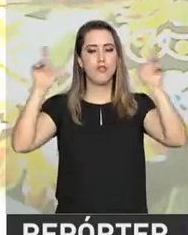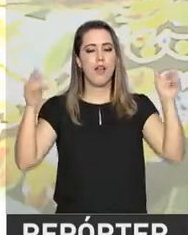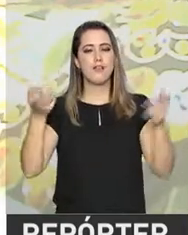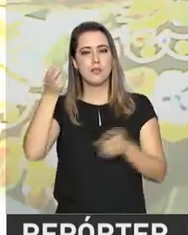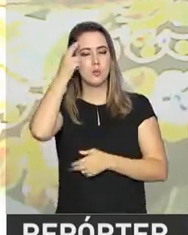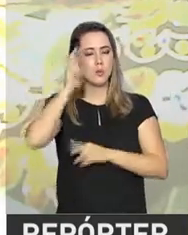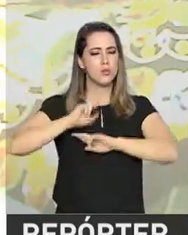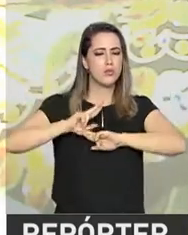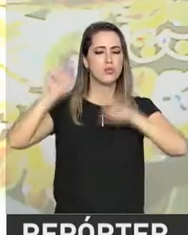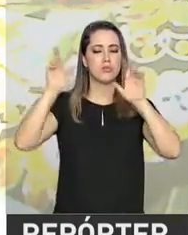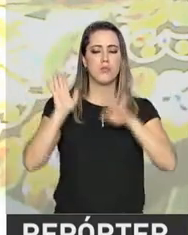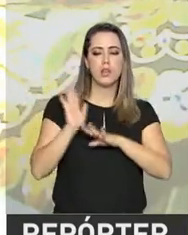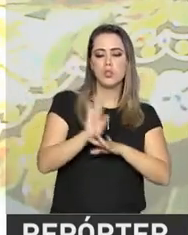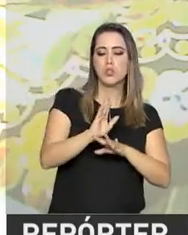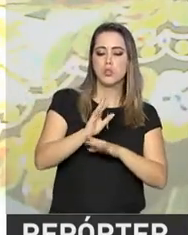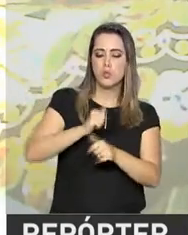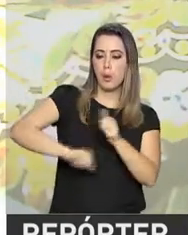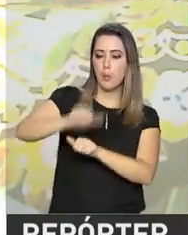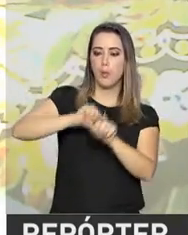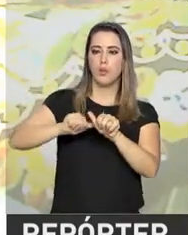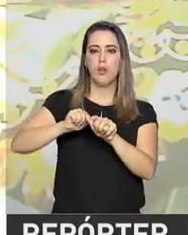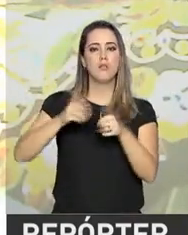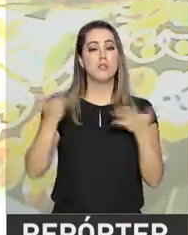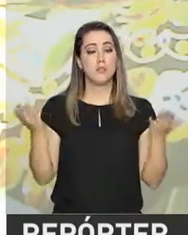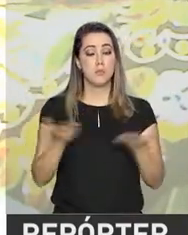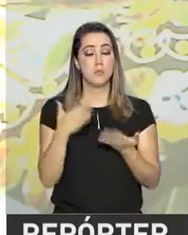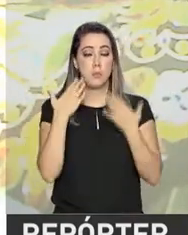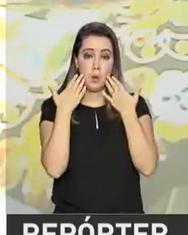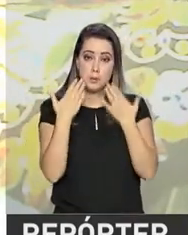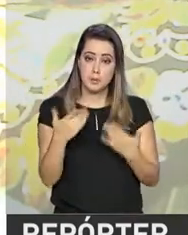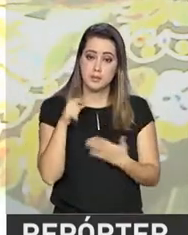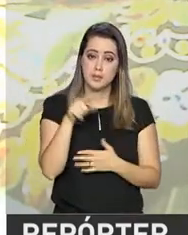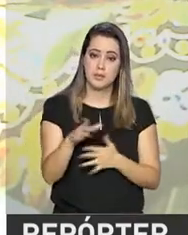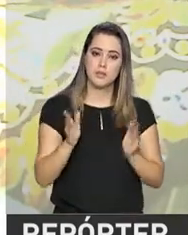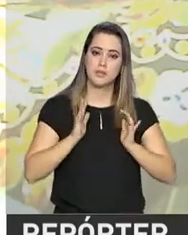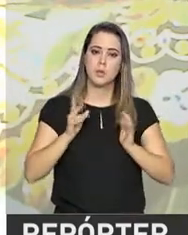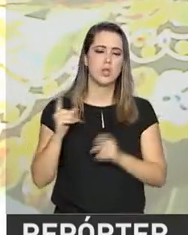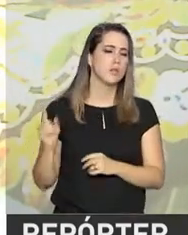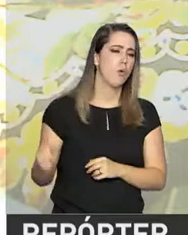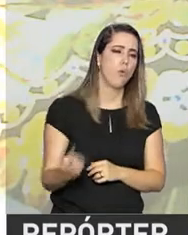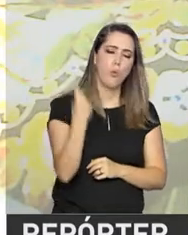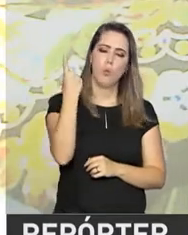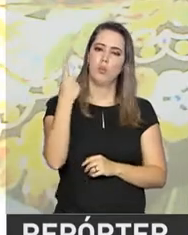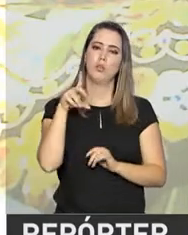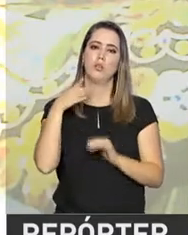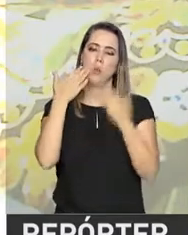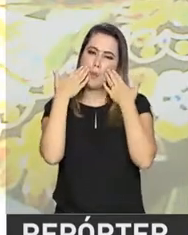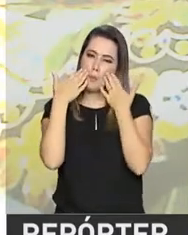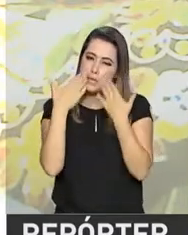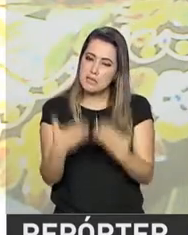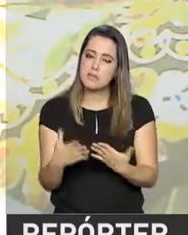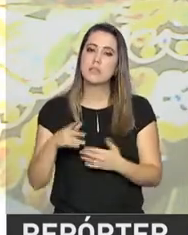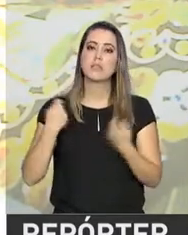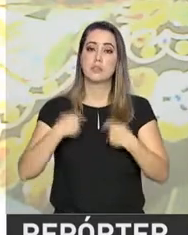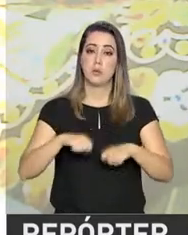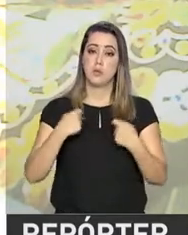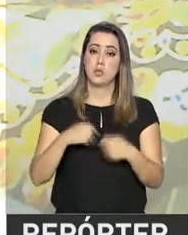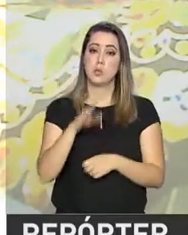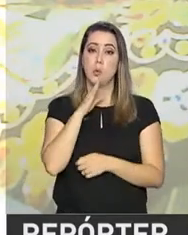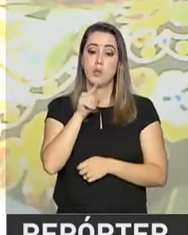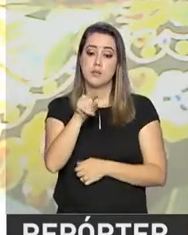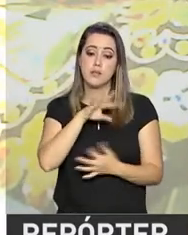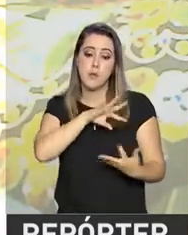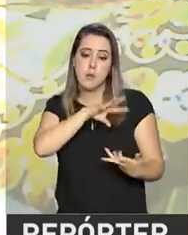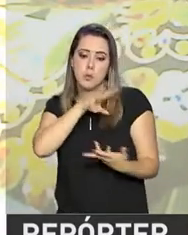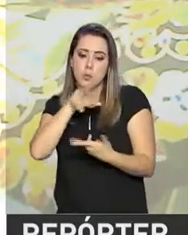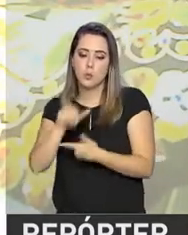etnias e contribuições culturais, tornando essa manifestação uma riqueza única, uma expressão que realmente merece o reconhecimento